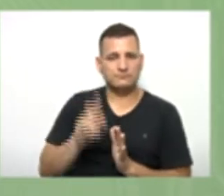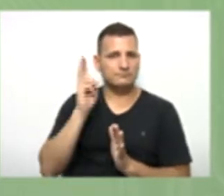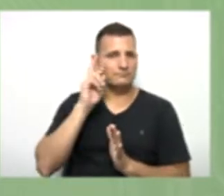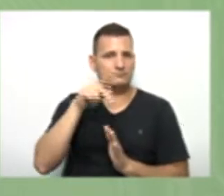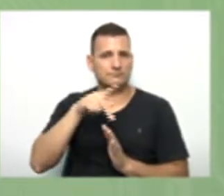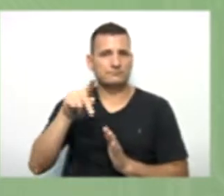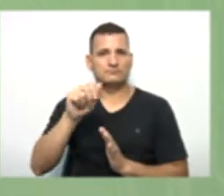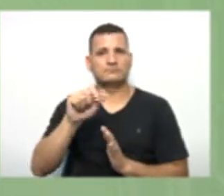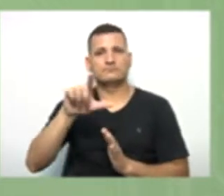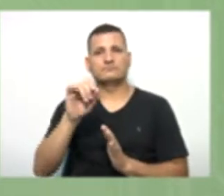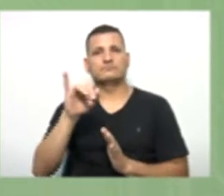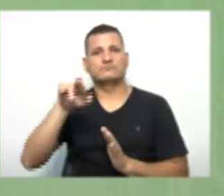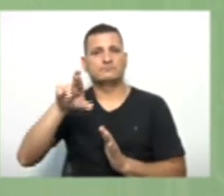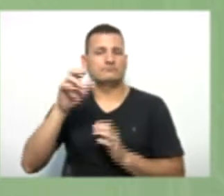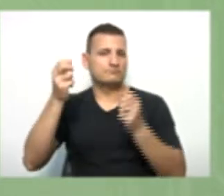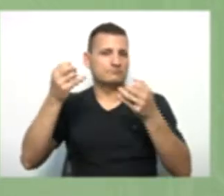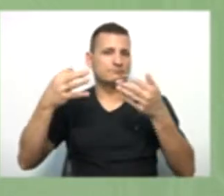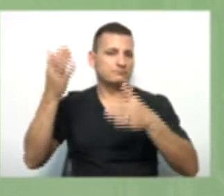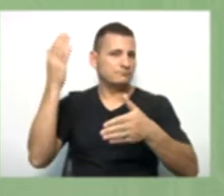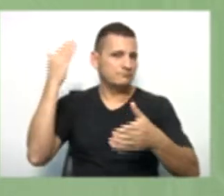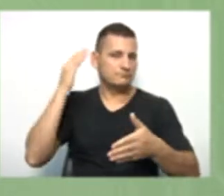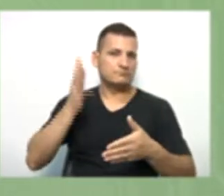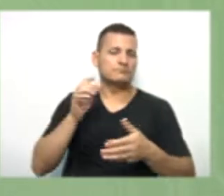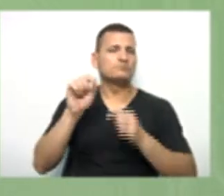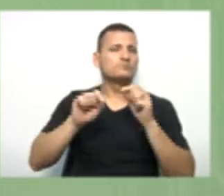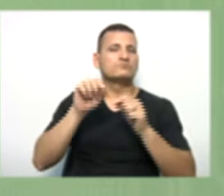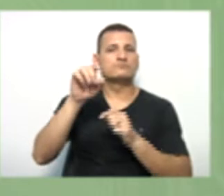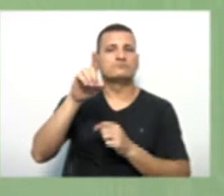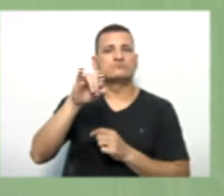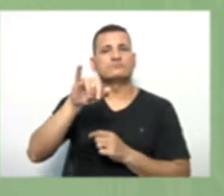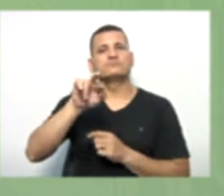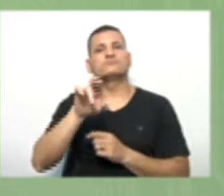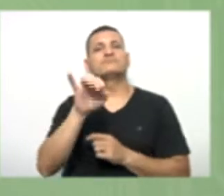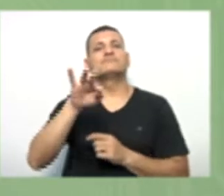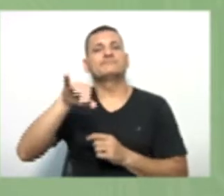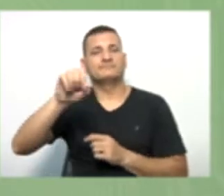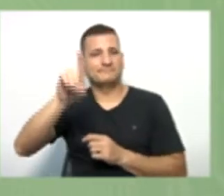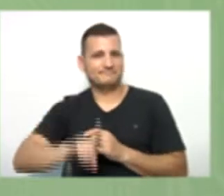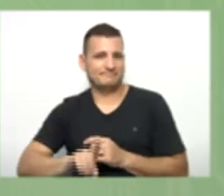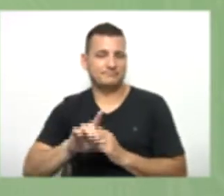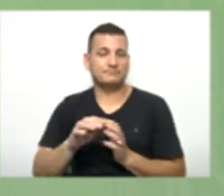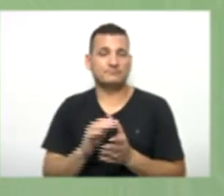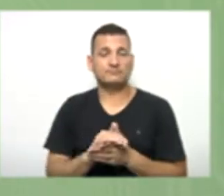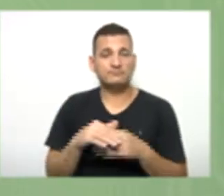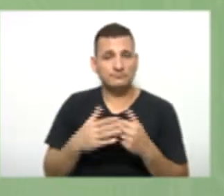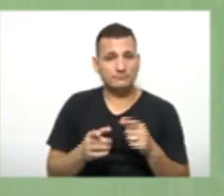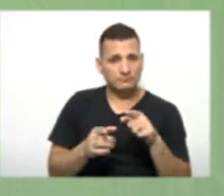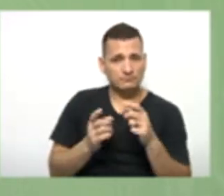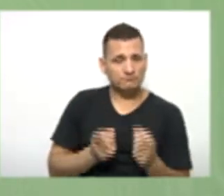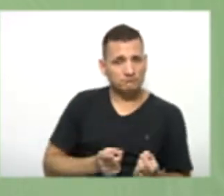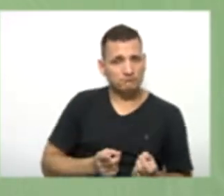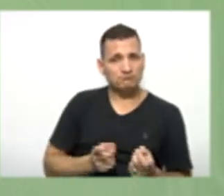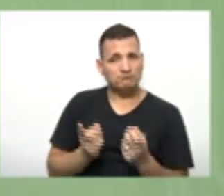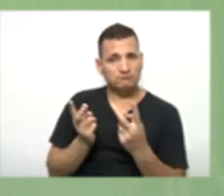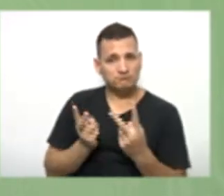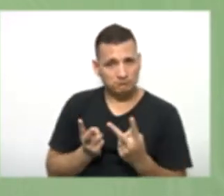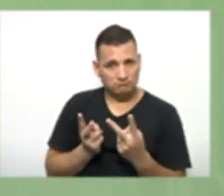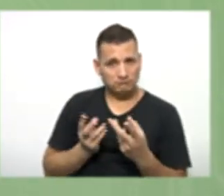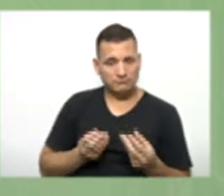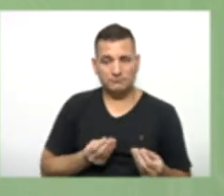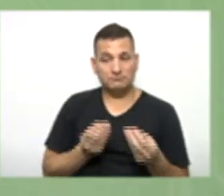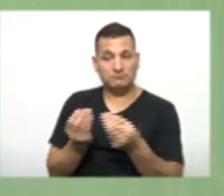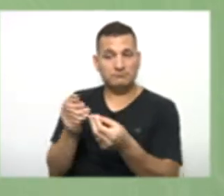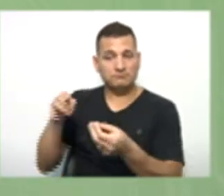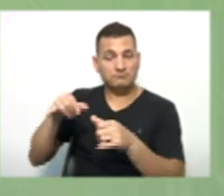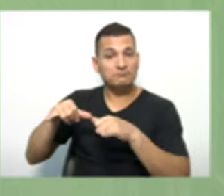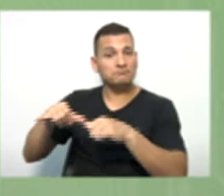na aula passada? O que são os direitos? Então, você vendeu, entregou a mercadoria para o supermercado. O